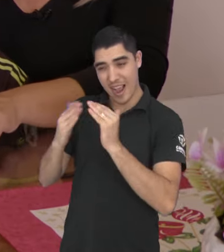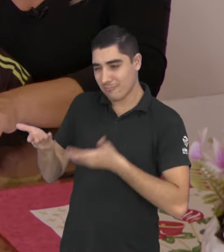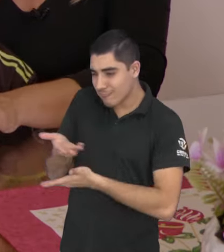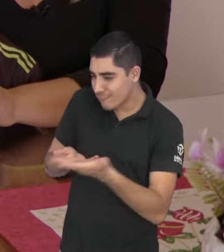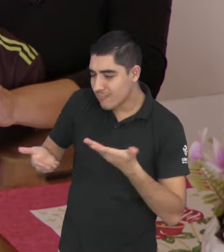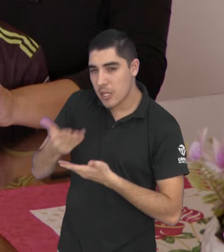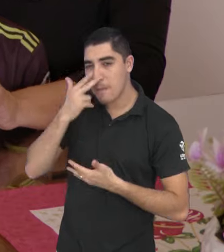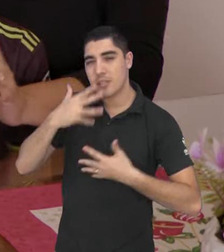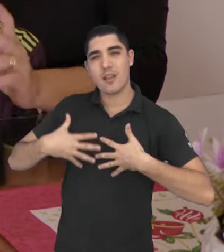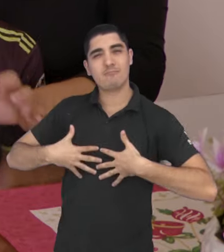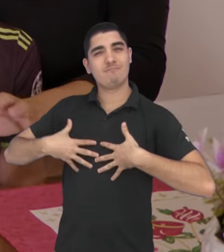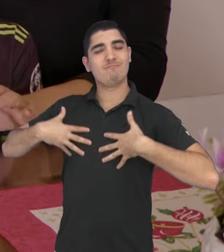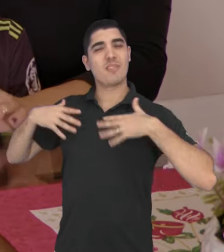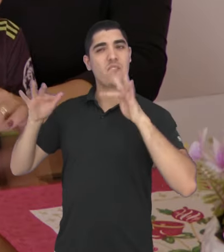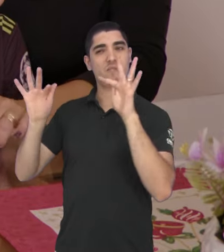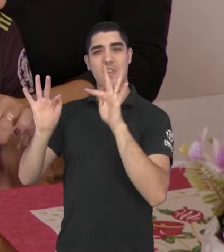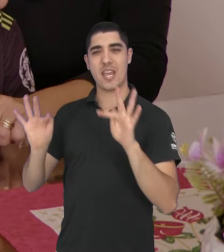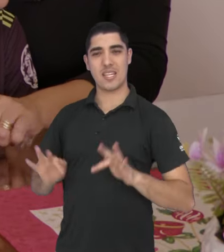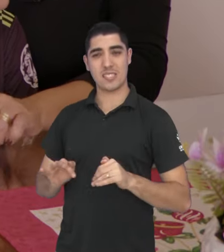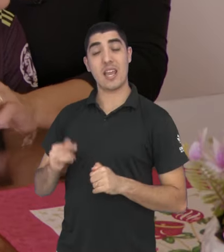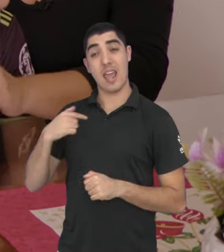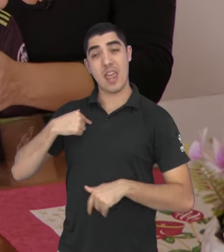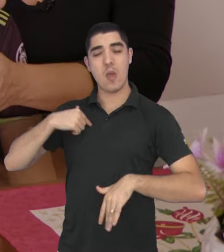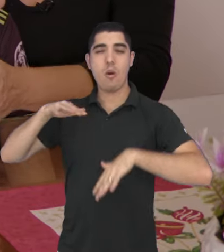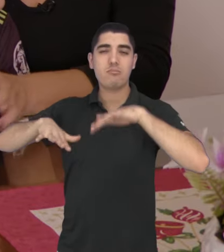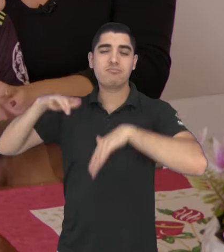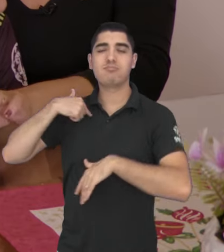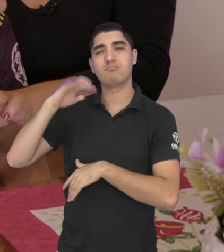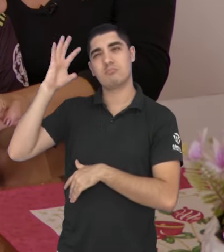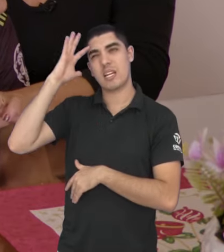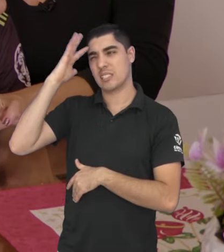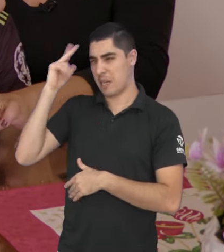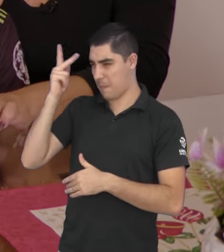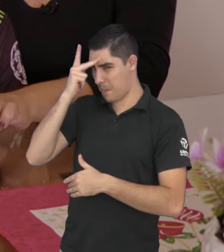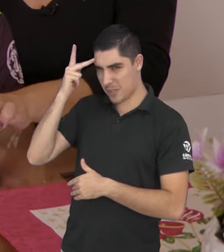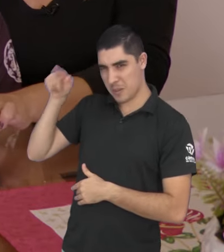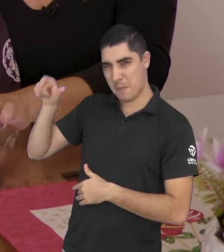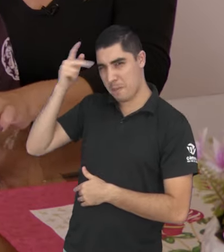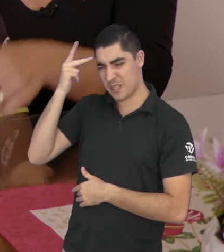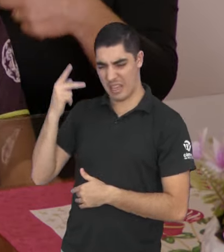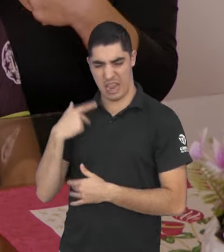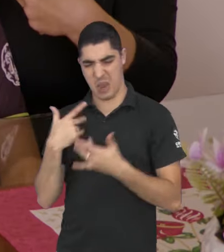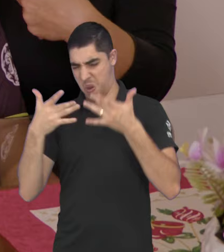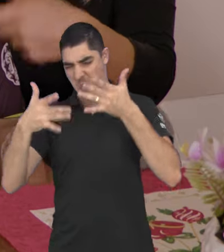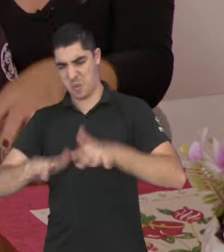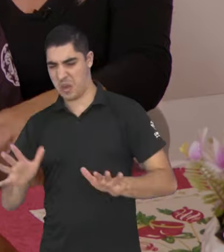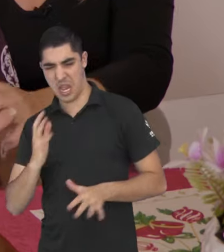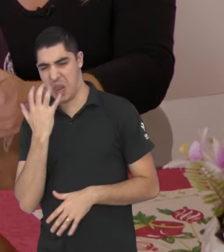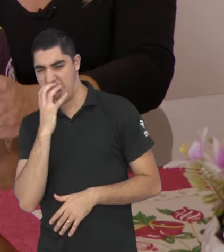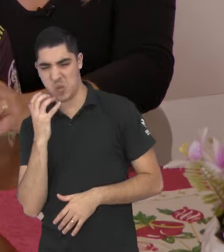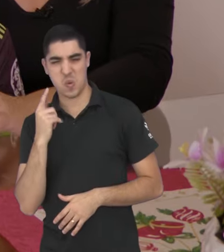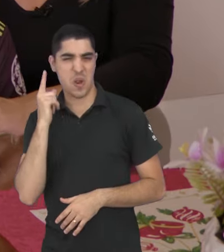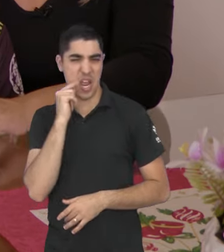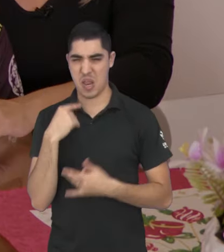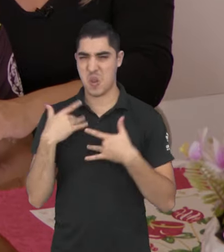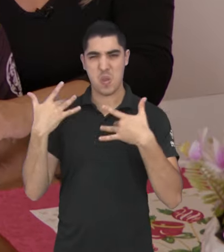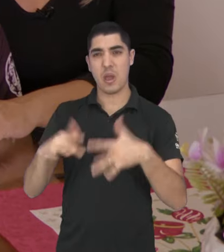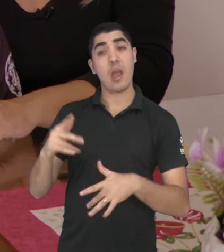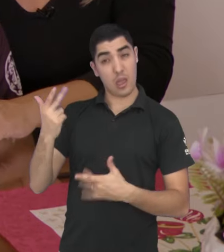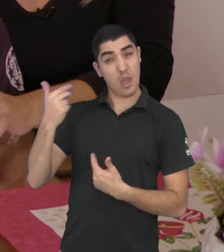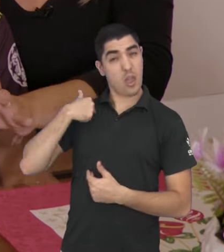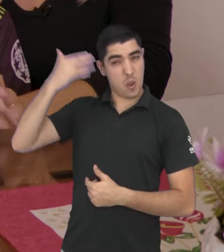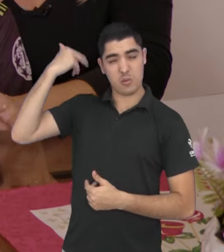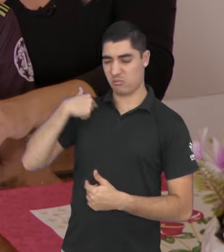acrescentaram muito, assim, ó. Então, às vezes, eu vejo muitas pessoas que têm muita resistência em ter, igual eu tinha, né? Sim. Em ter um